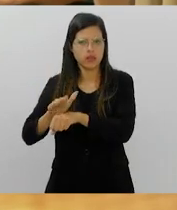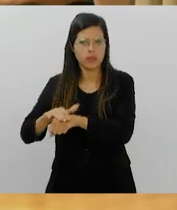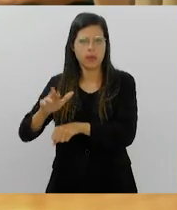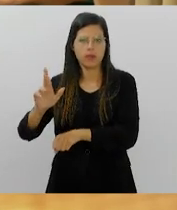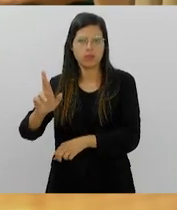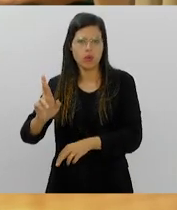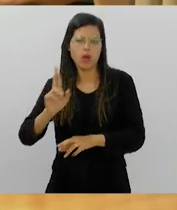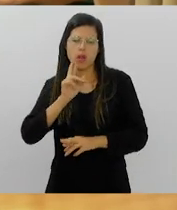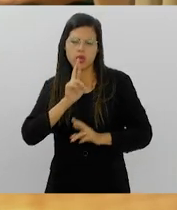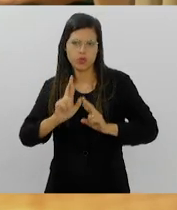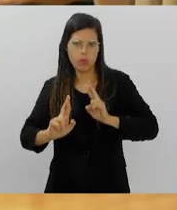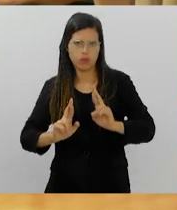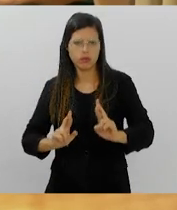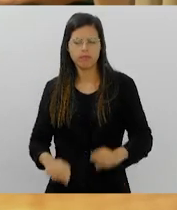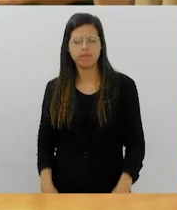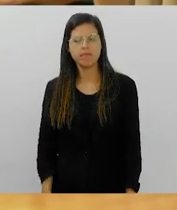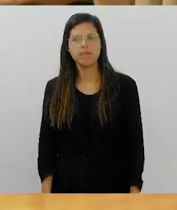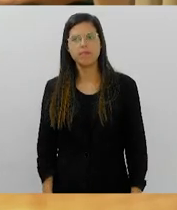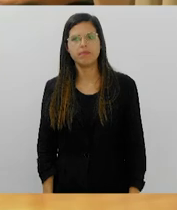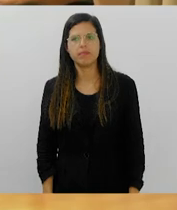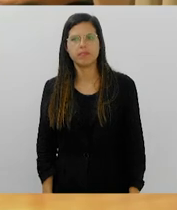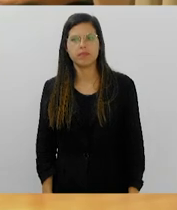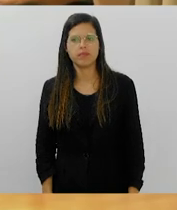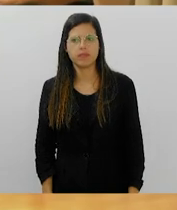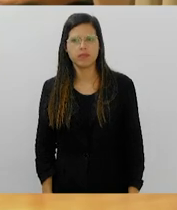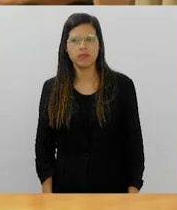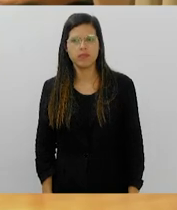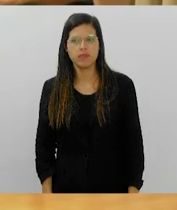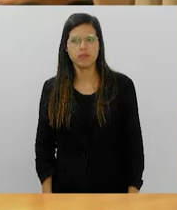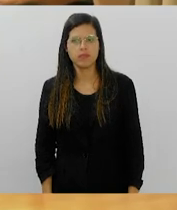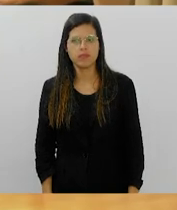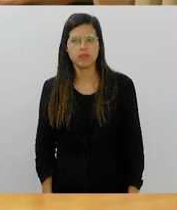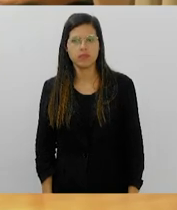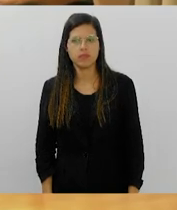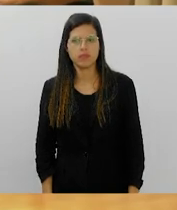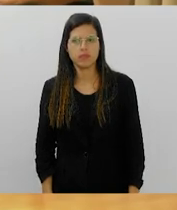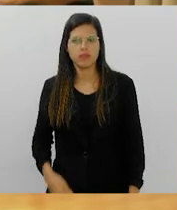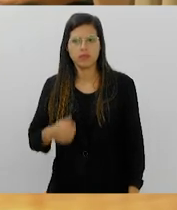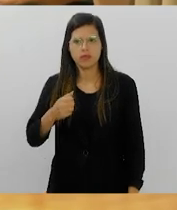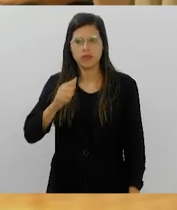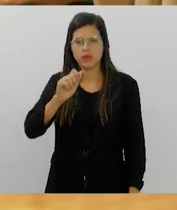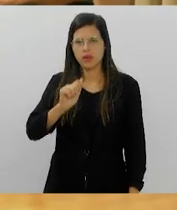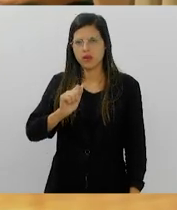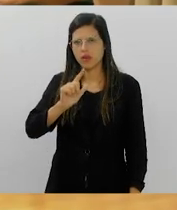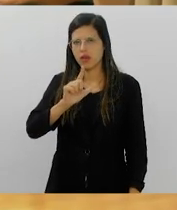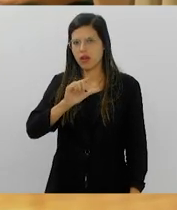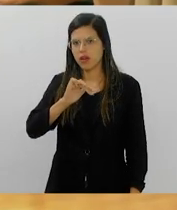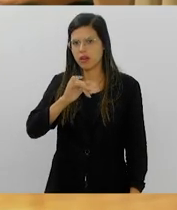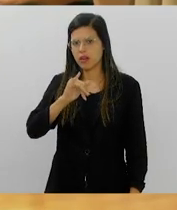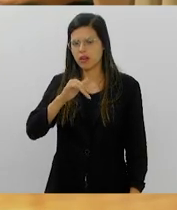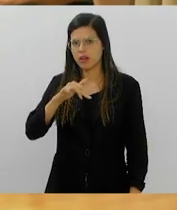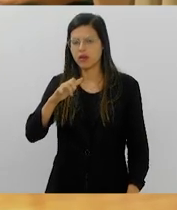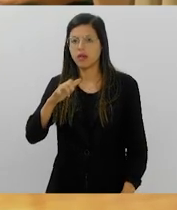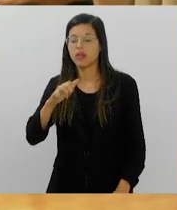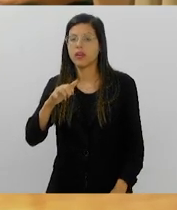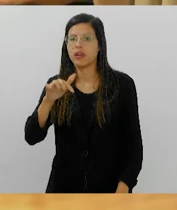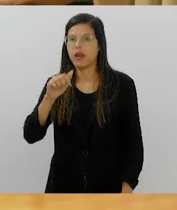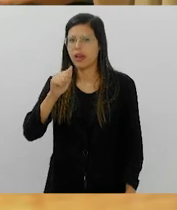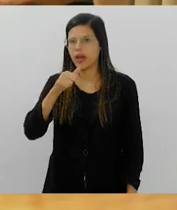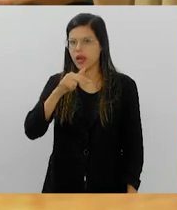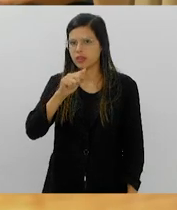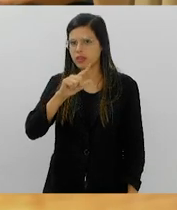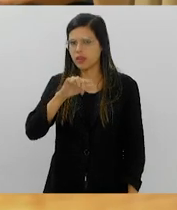essas perguntas. Bem, primeiramente a Aline Taglian, analista de inteligência